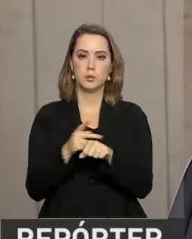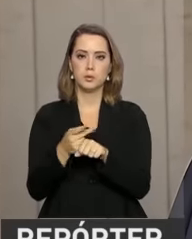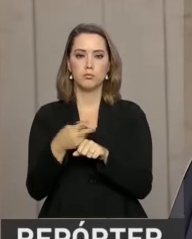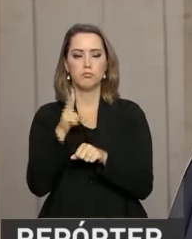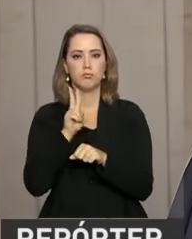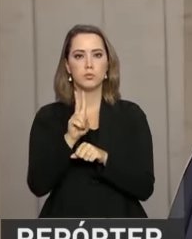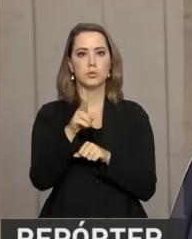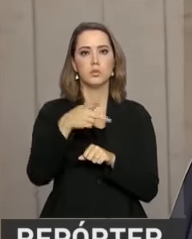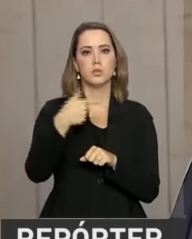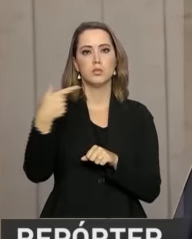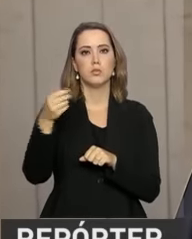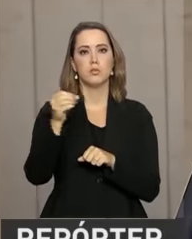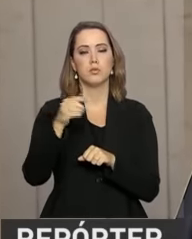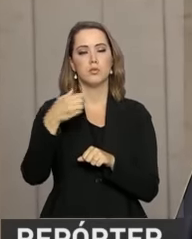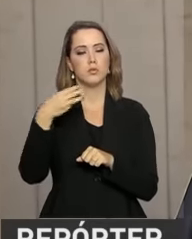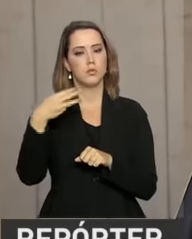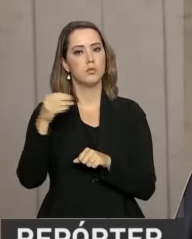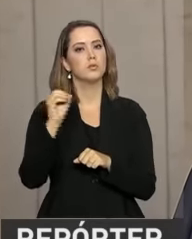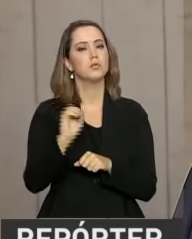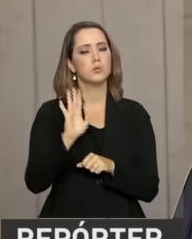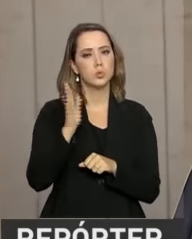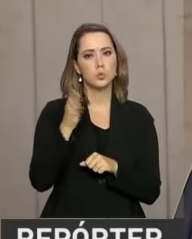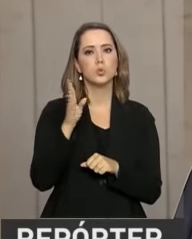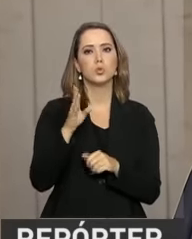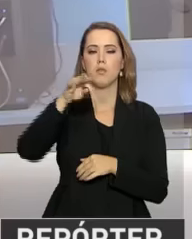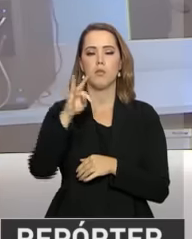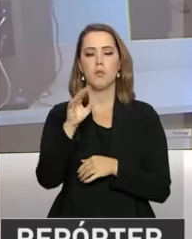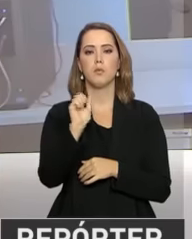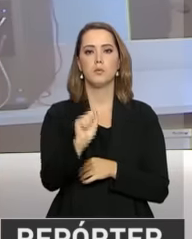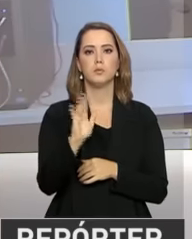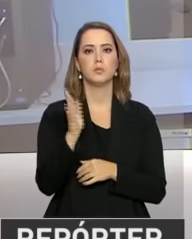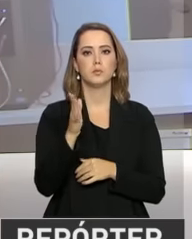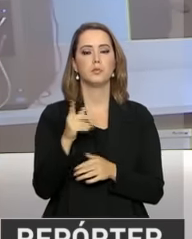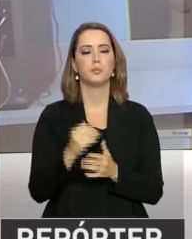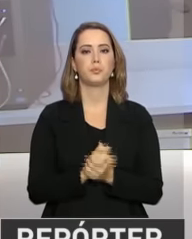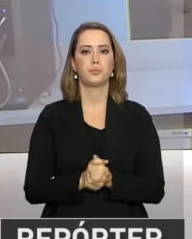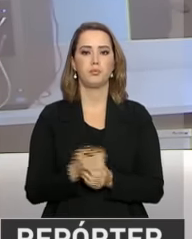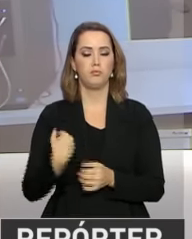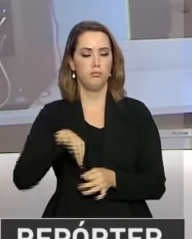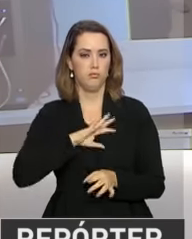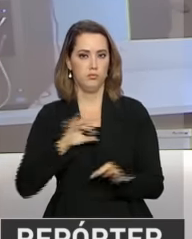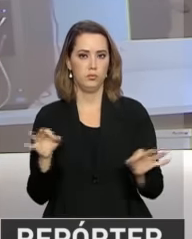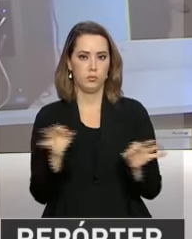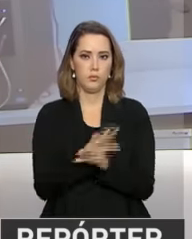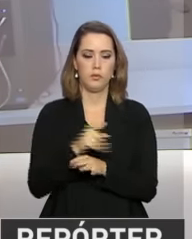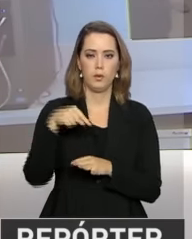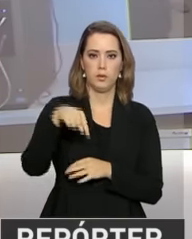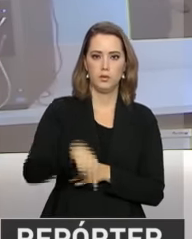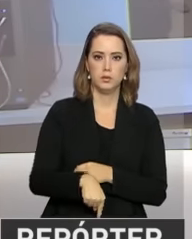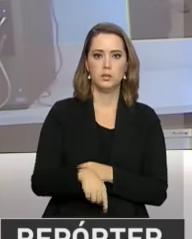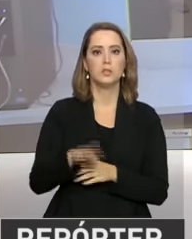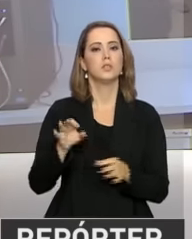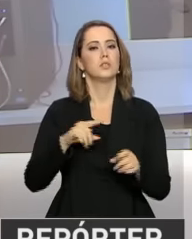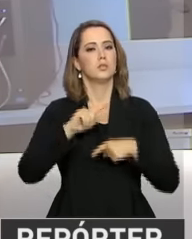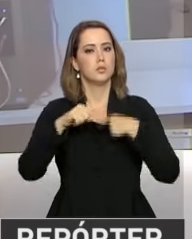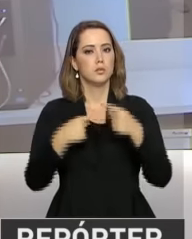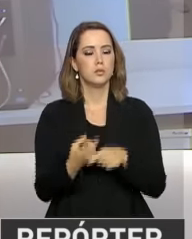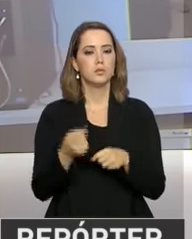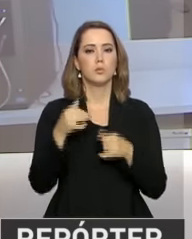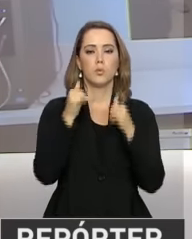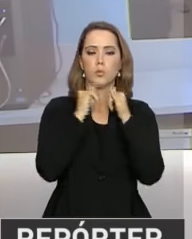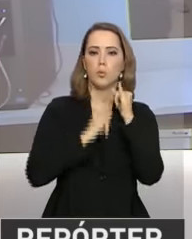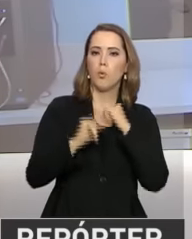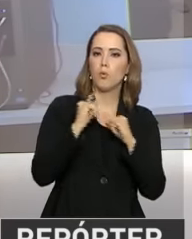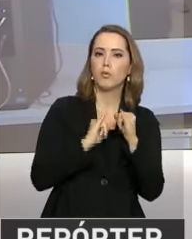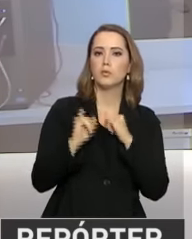2030 tá próxima já da Meta que foi estabelecida e nós ficamos por aqui voltamos a qualquer momento com outras informações